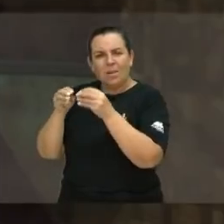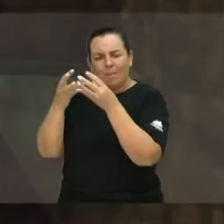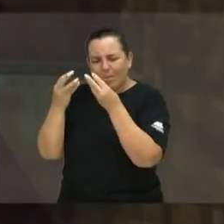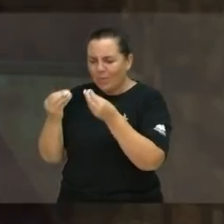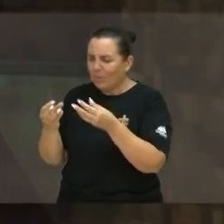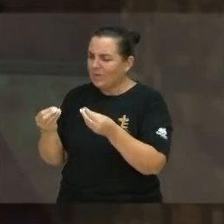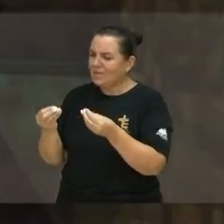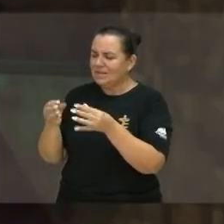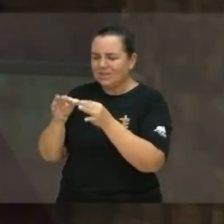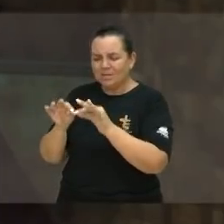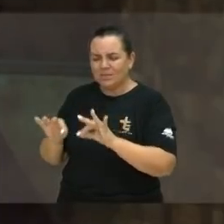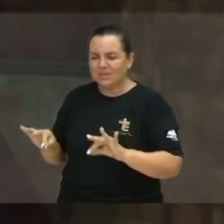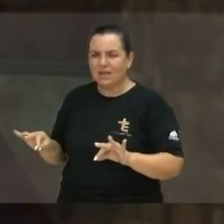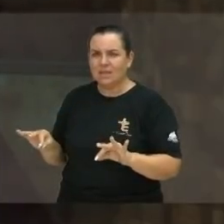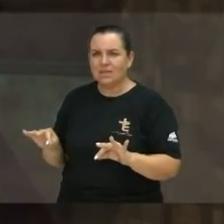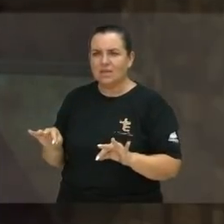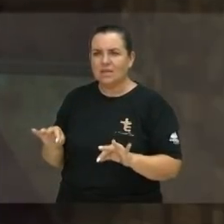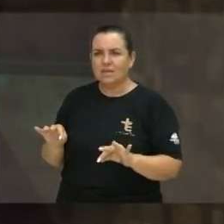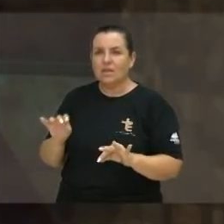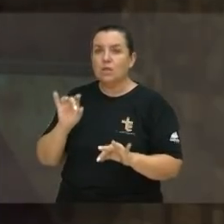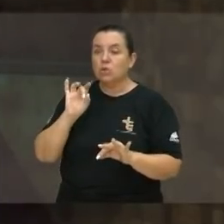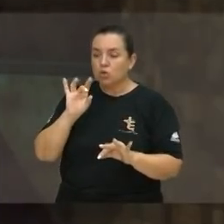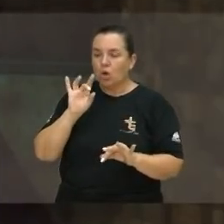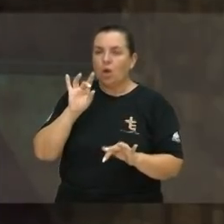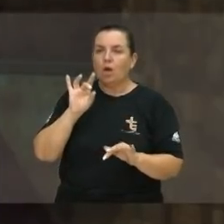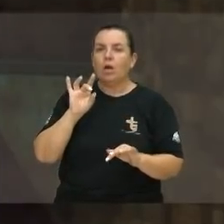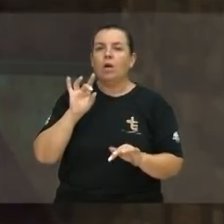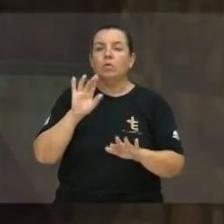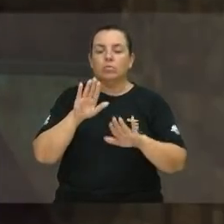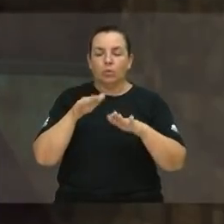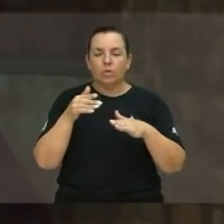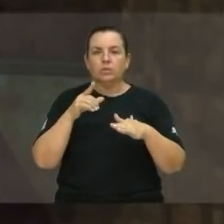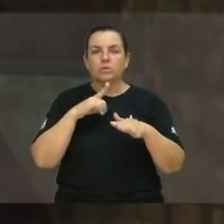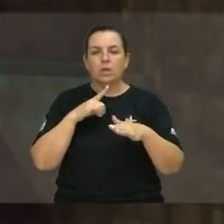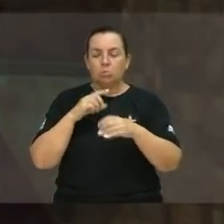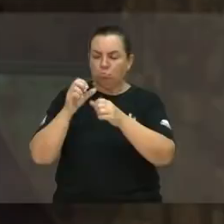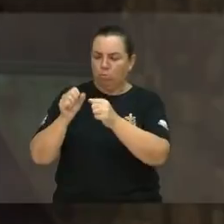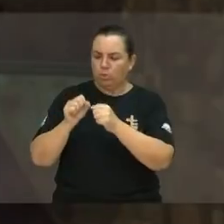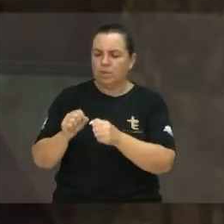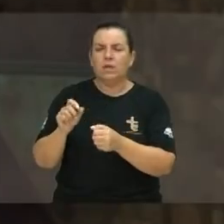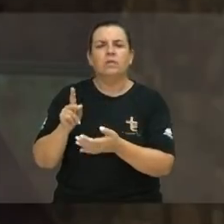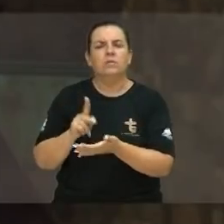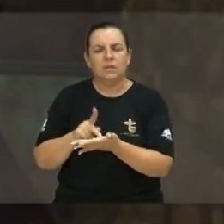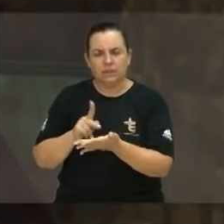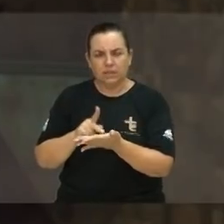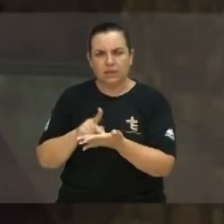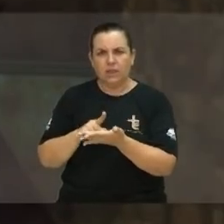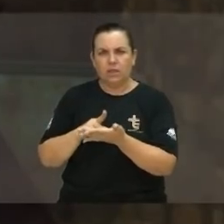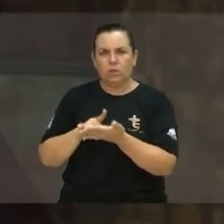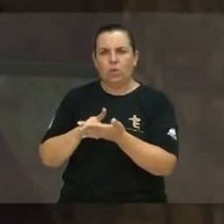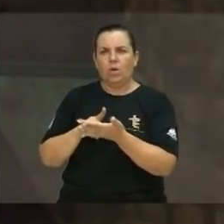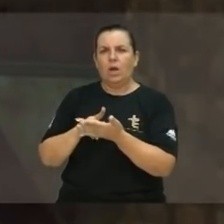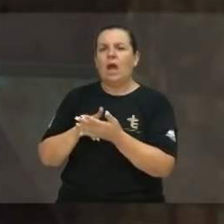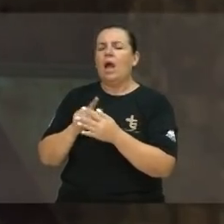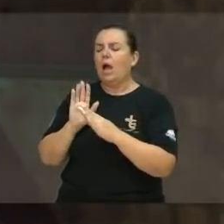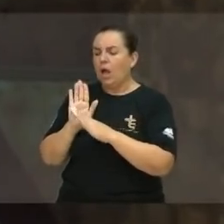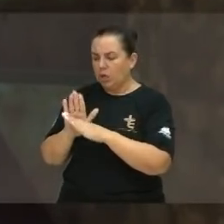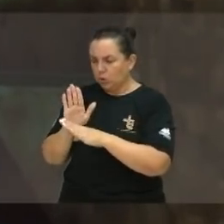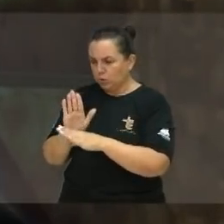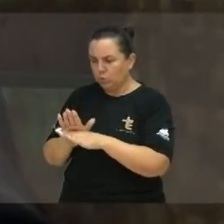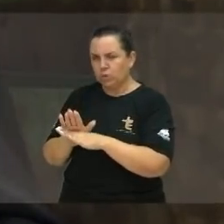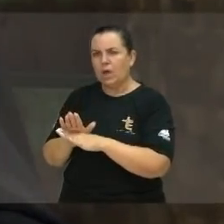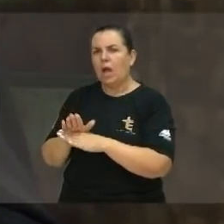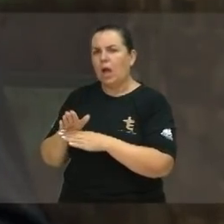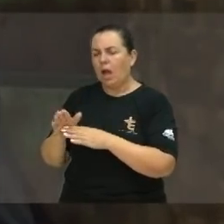somente autoridade autoridade legítima na medida em que ajuda se aproximar os